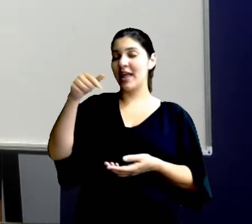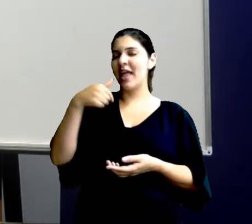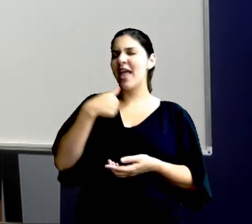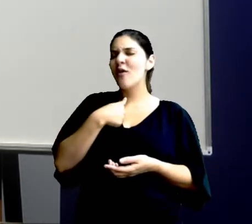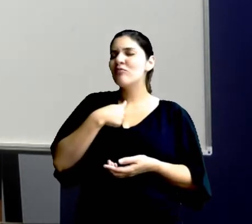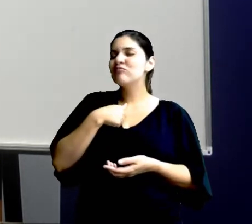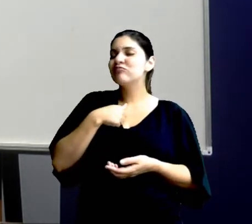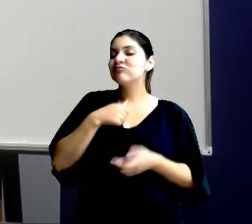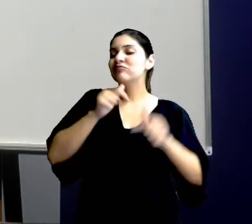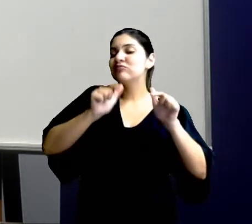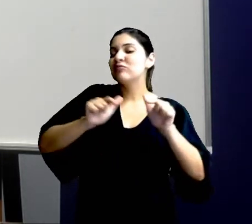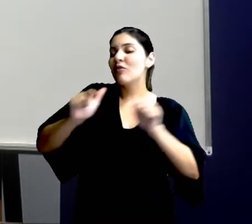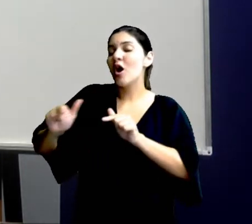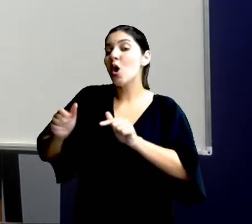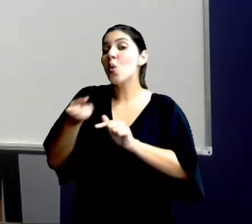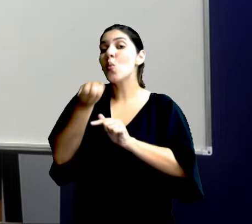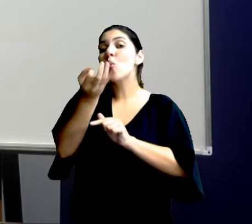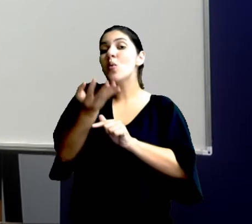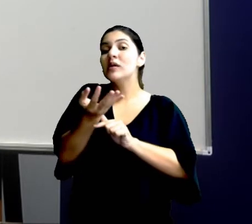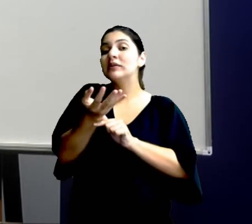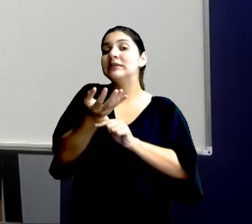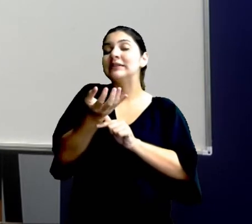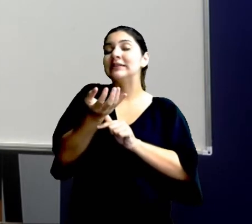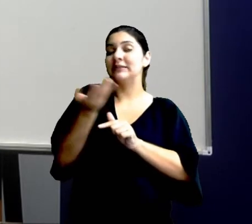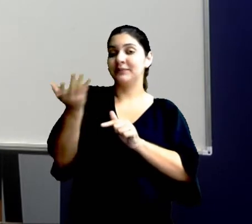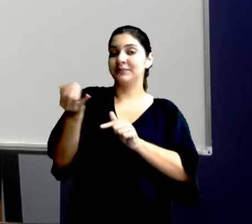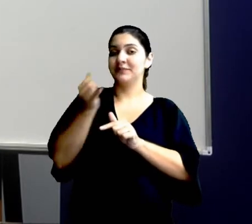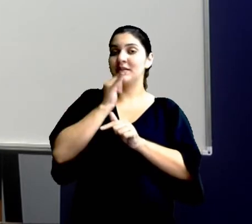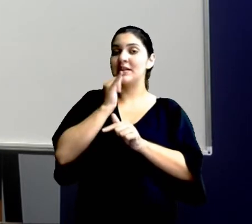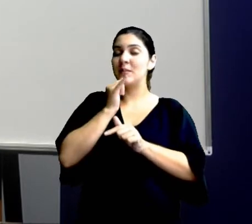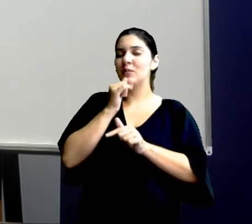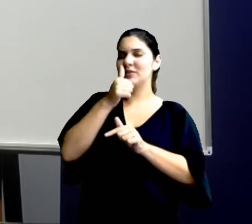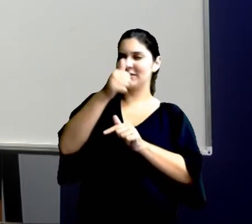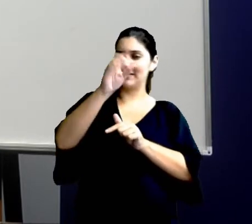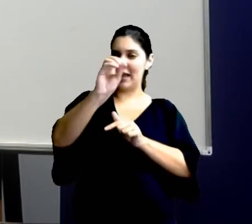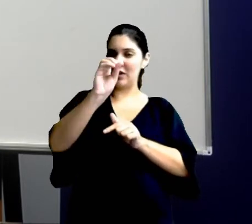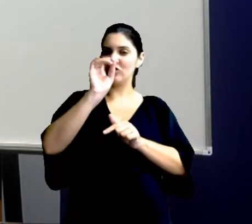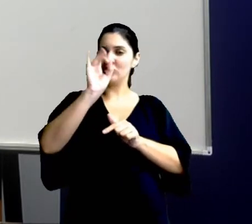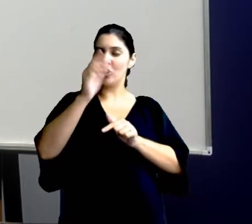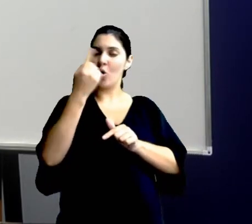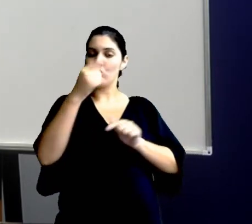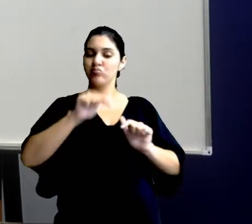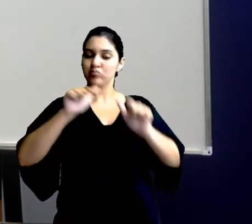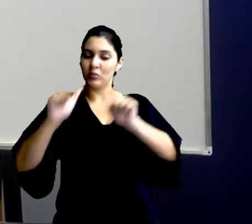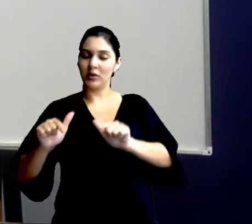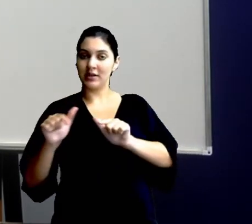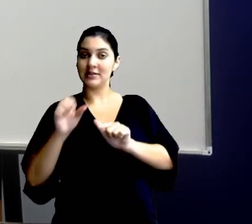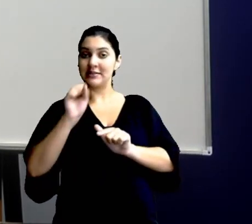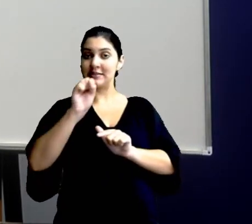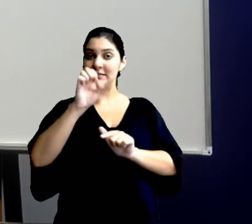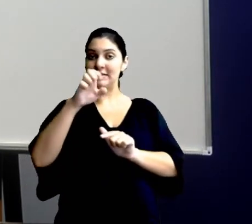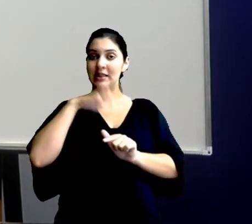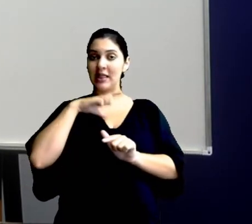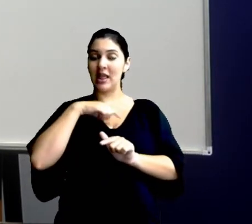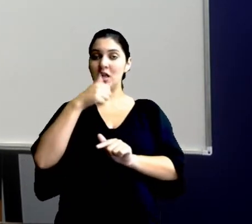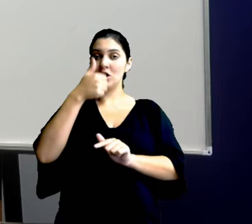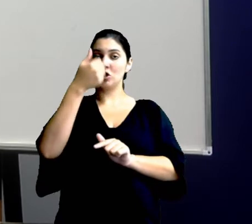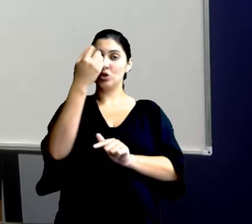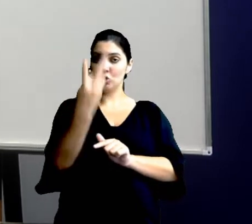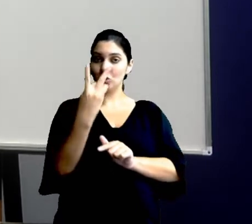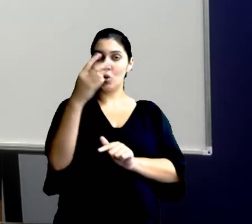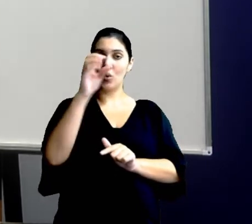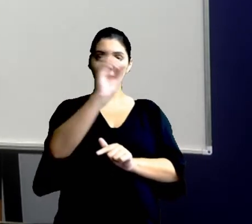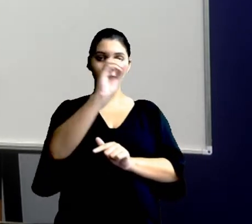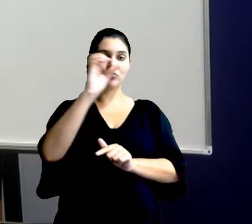gente? Se é o 10, só tem um 0, eu ando uma casa. Se tem 2 zeros, eu vou andar